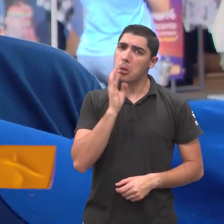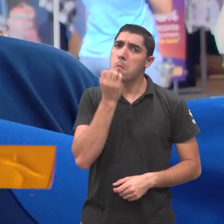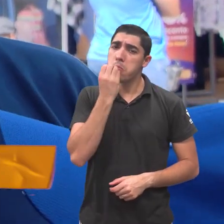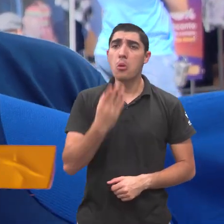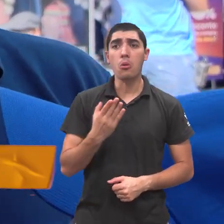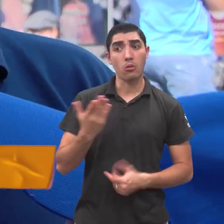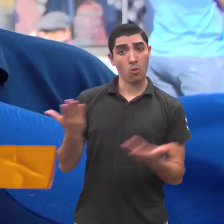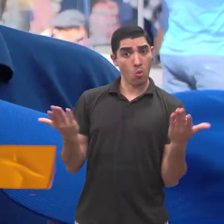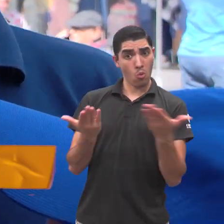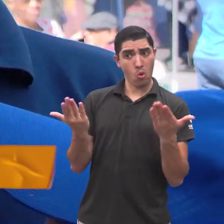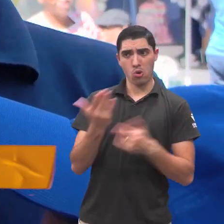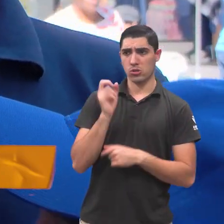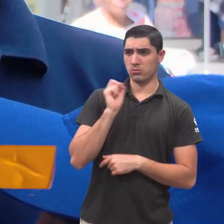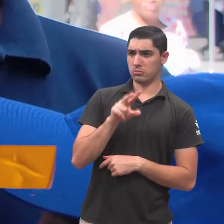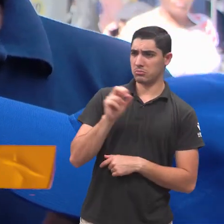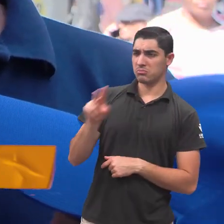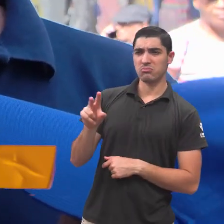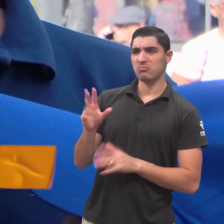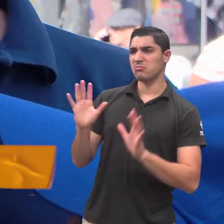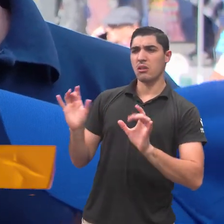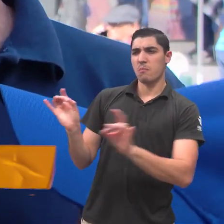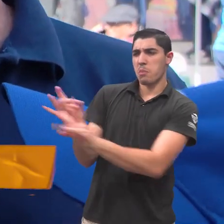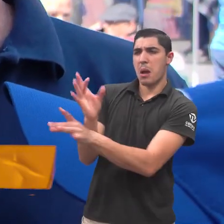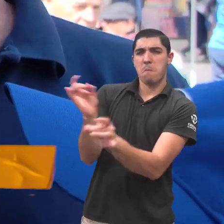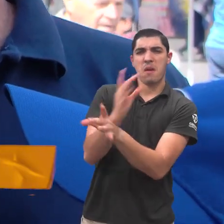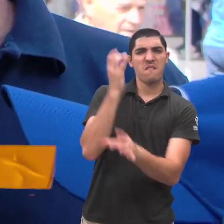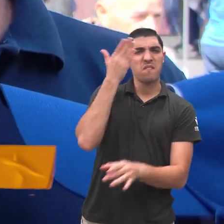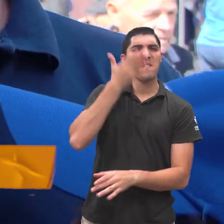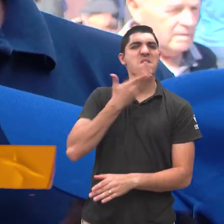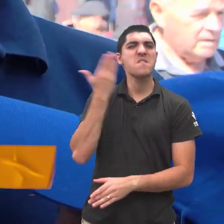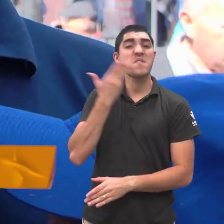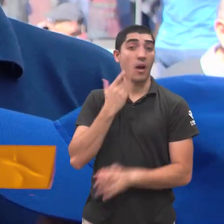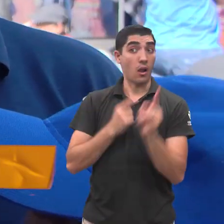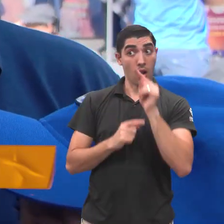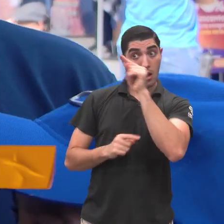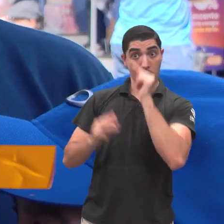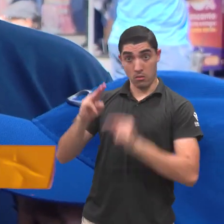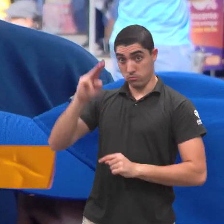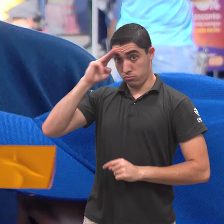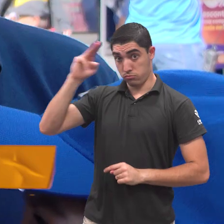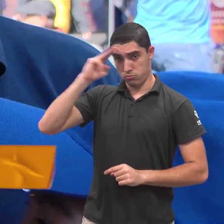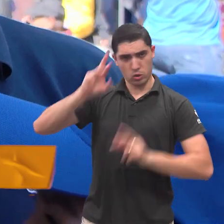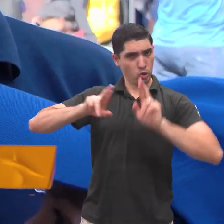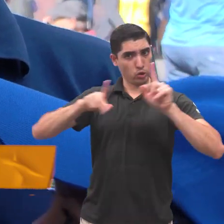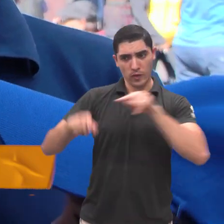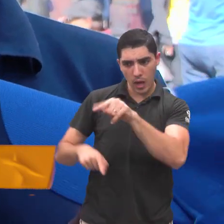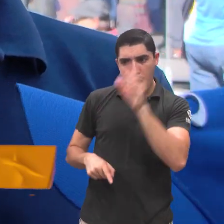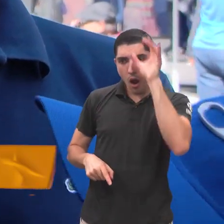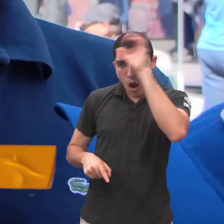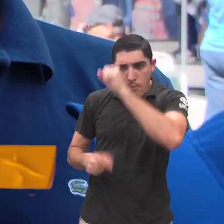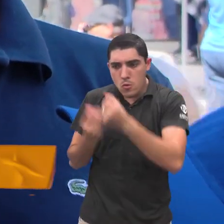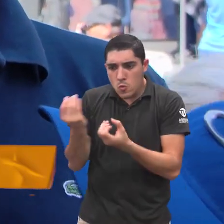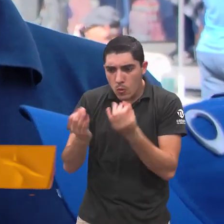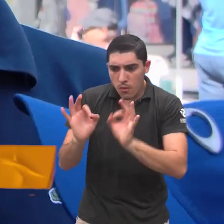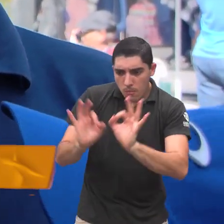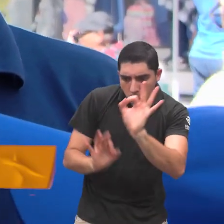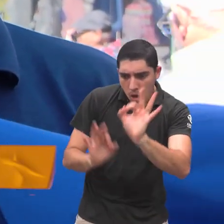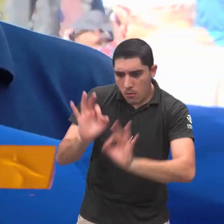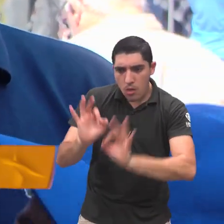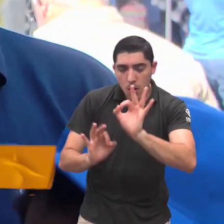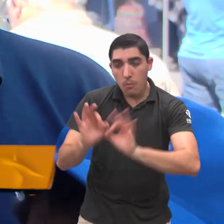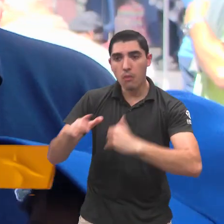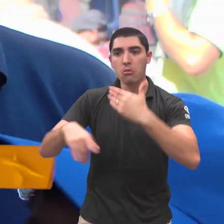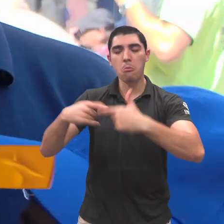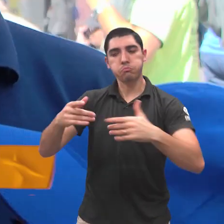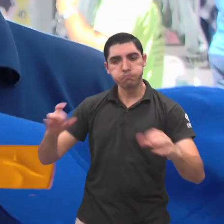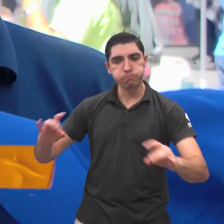ideia, porque hoje está tudo já pronto já, né? E lá não, lá ele vai poder ver desde o início até